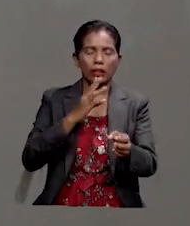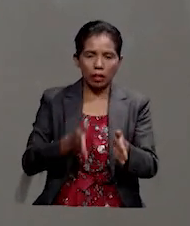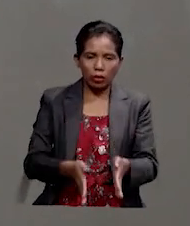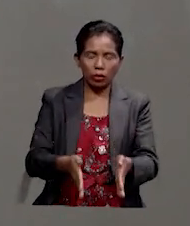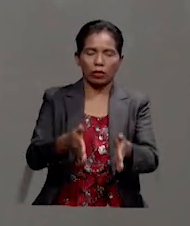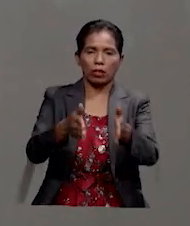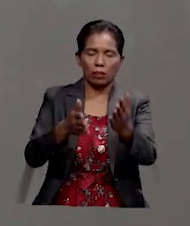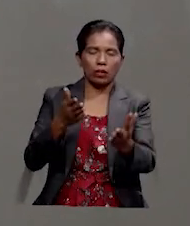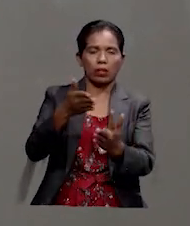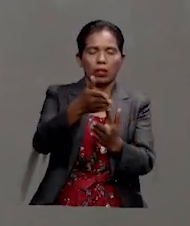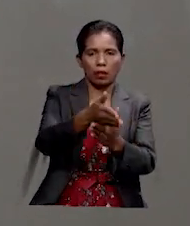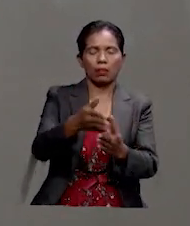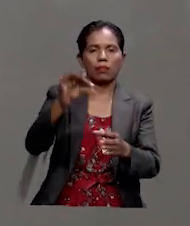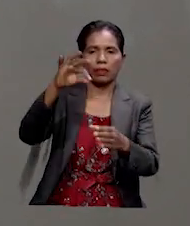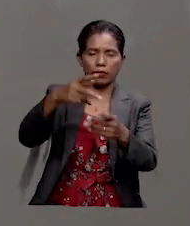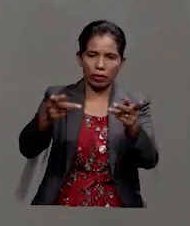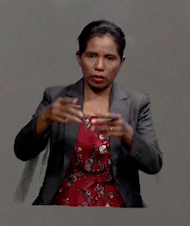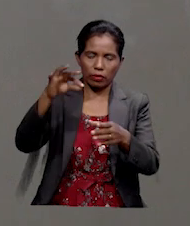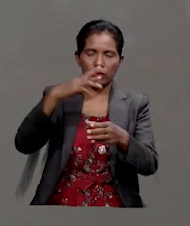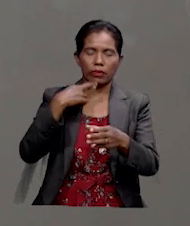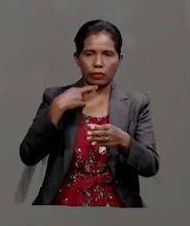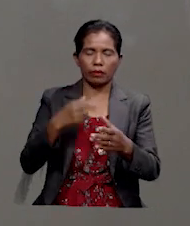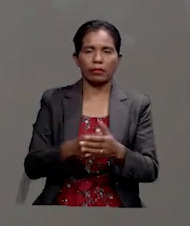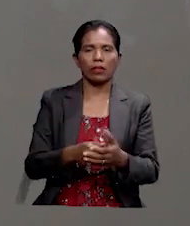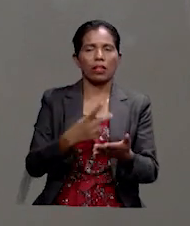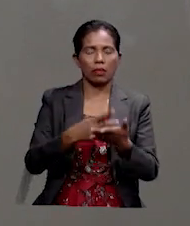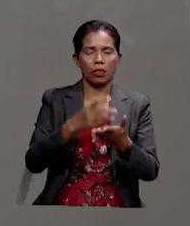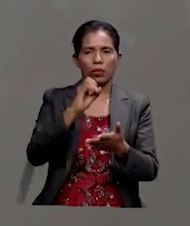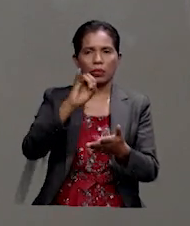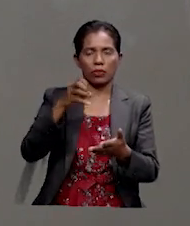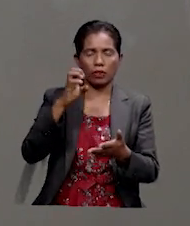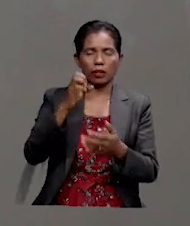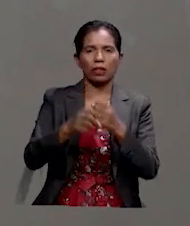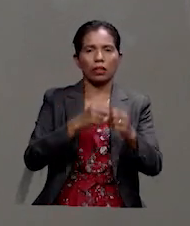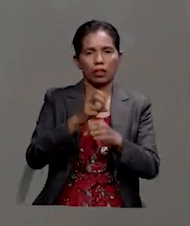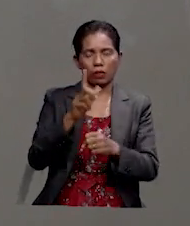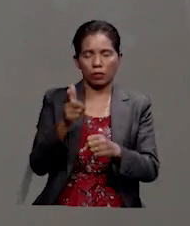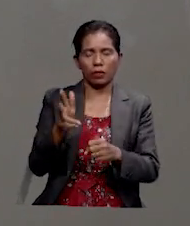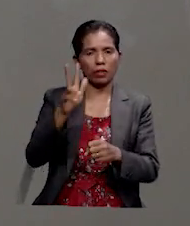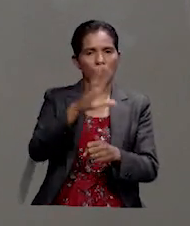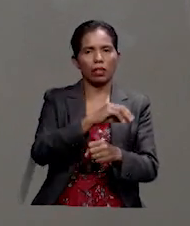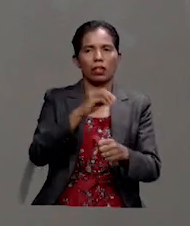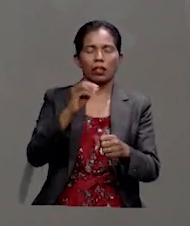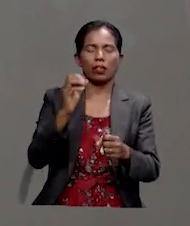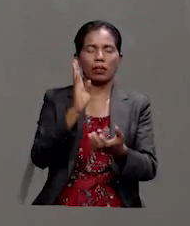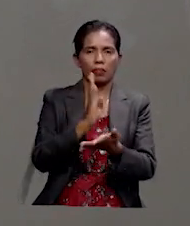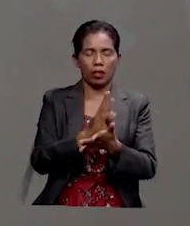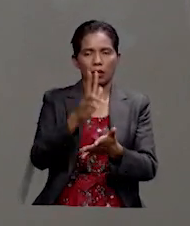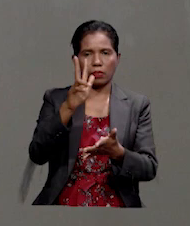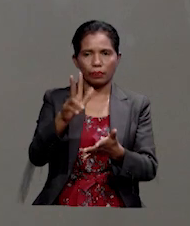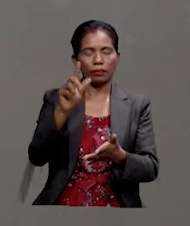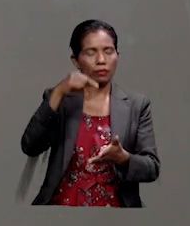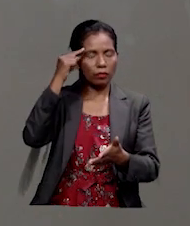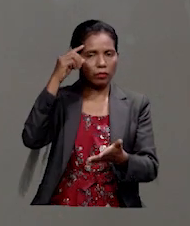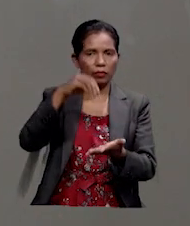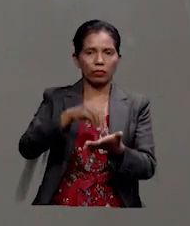kanu iliga bana ba E a proposta orçamento batina em Rio Rua, Rua Resin Tolo, nebejo montante, bilhão Tolo Resin, governo